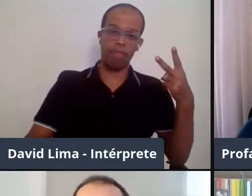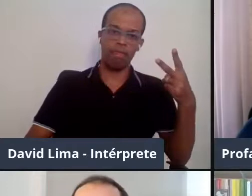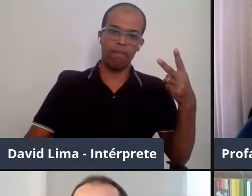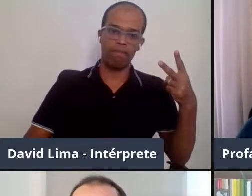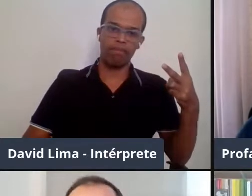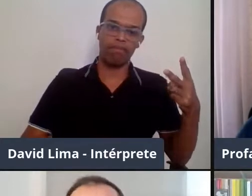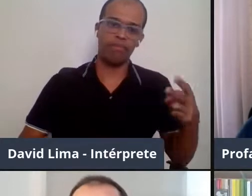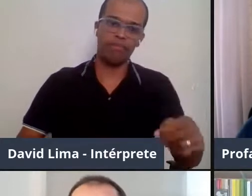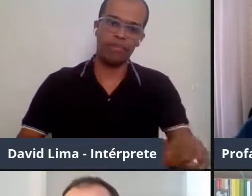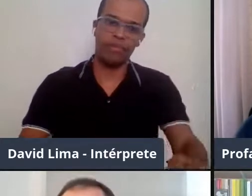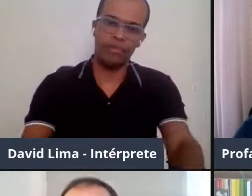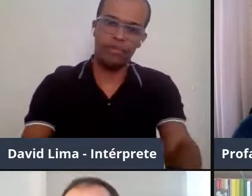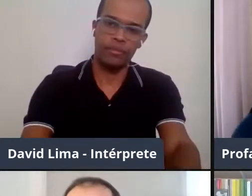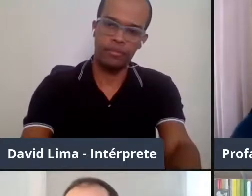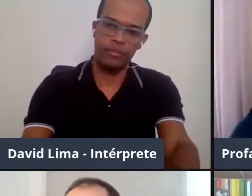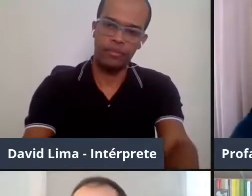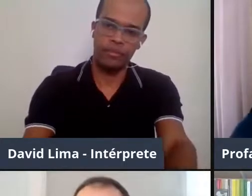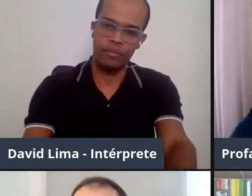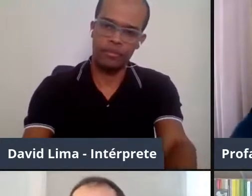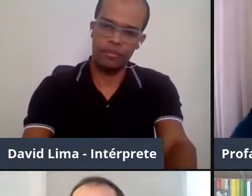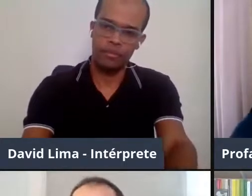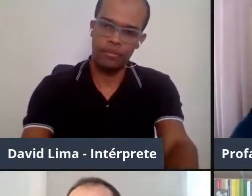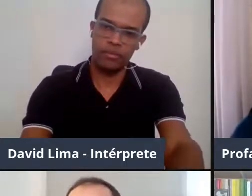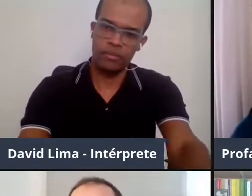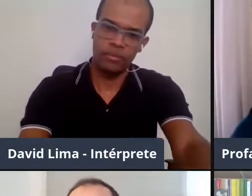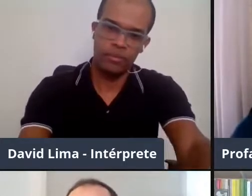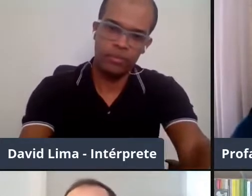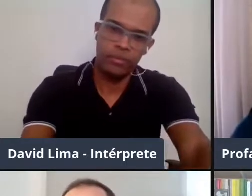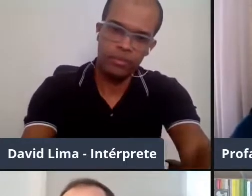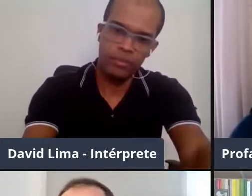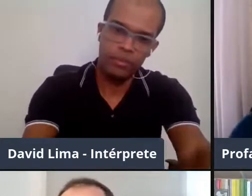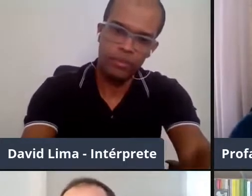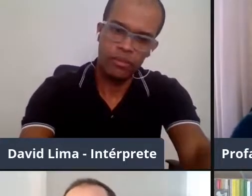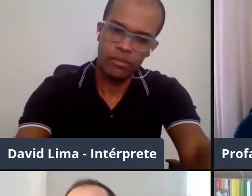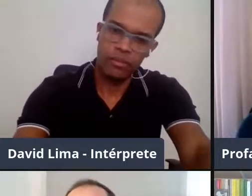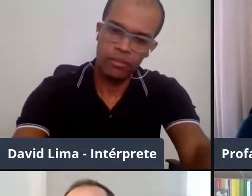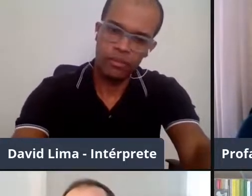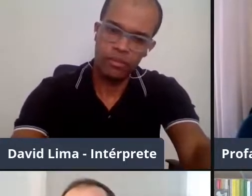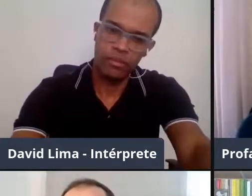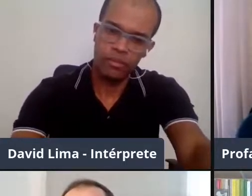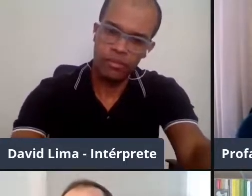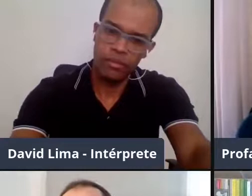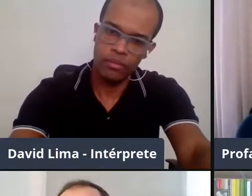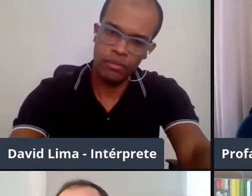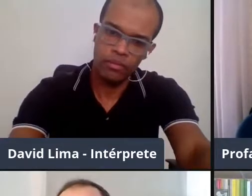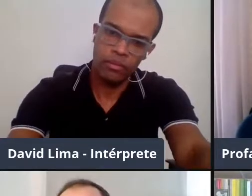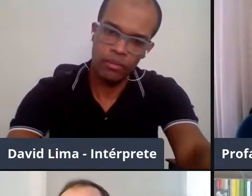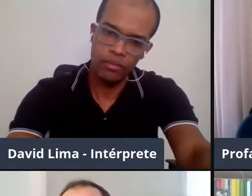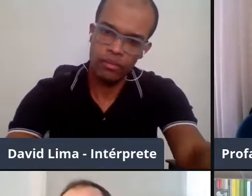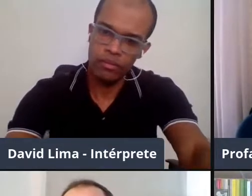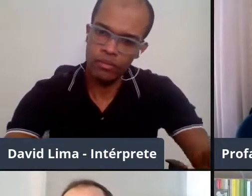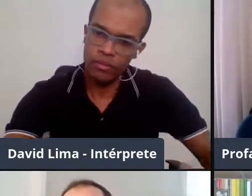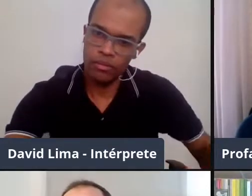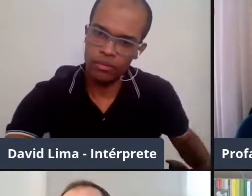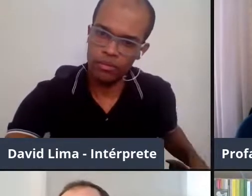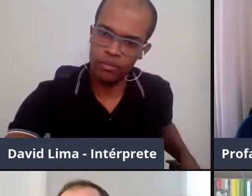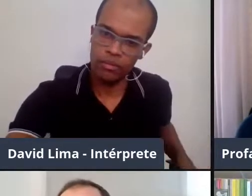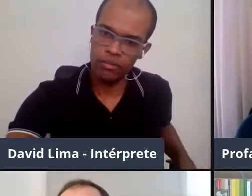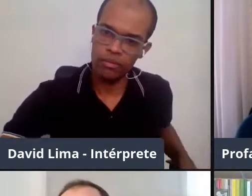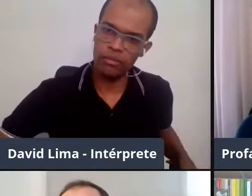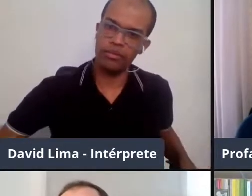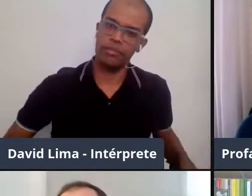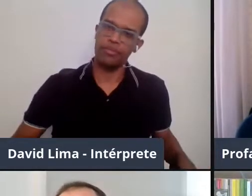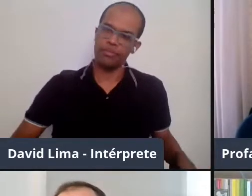como eu falei do rigor, mas o rigor não tem que ser um fim em si. O rigor é um meio para preservar a qualidade da formação